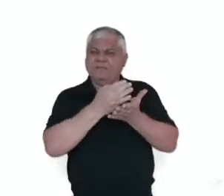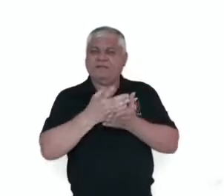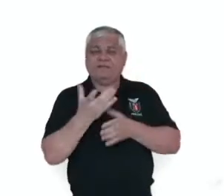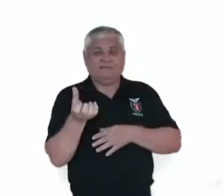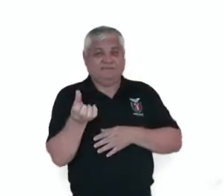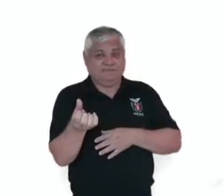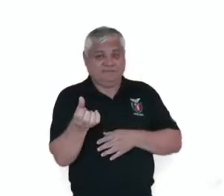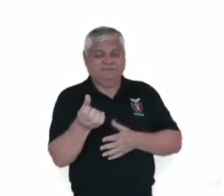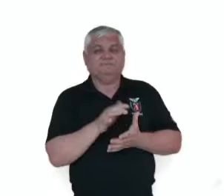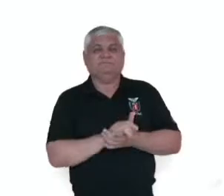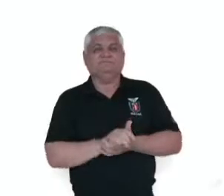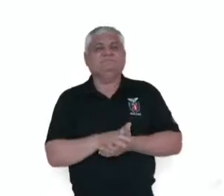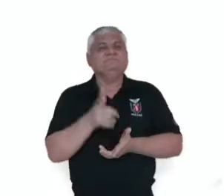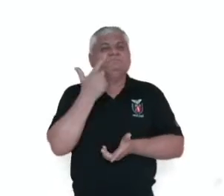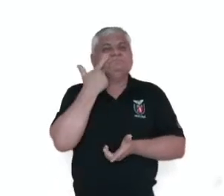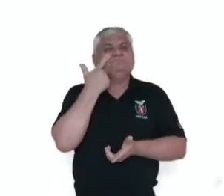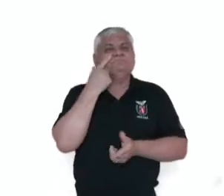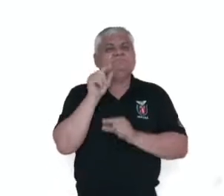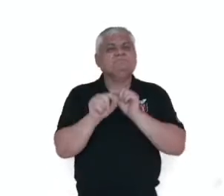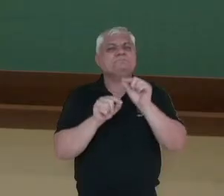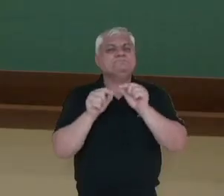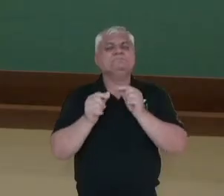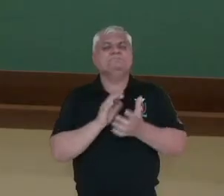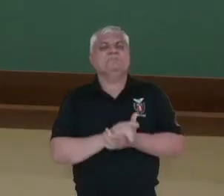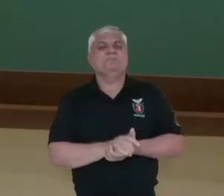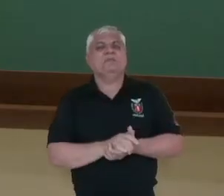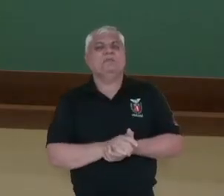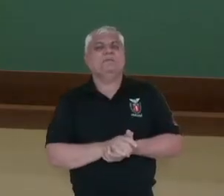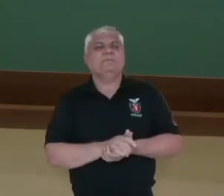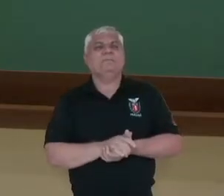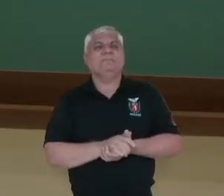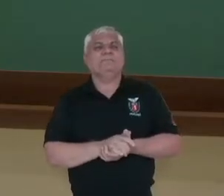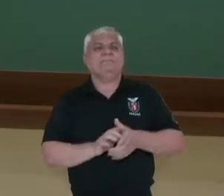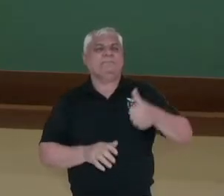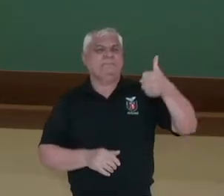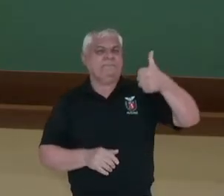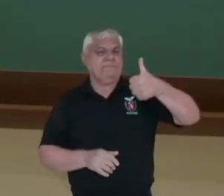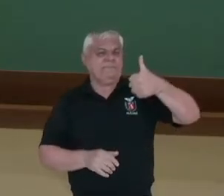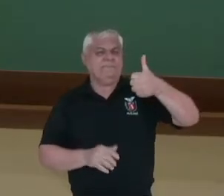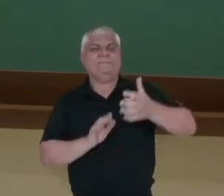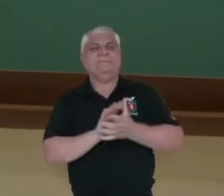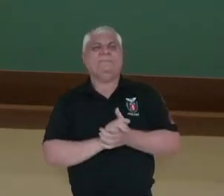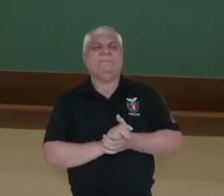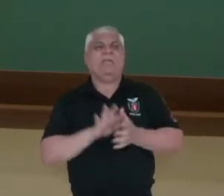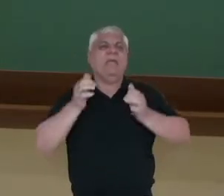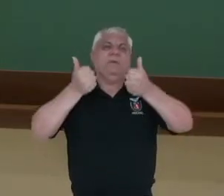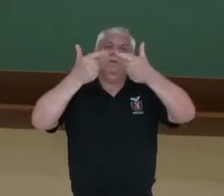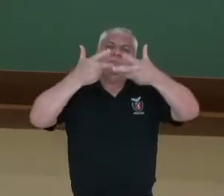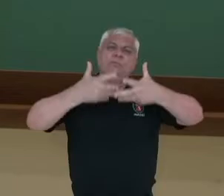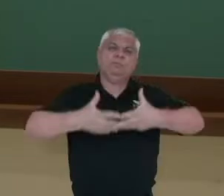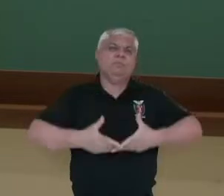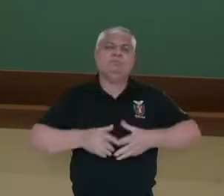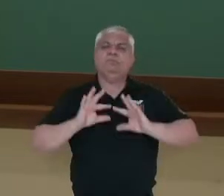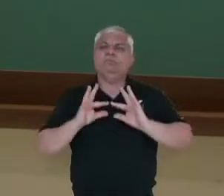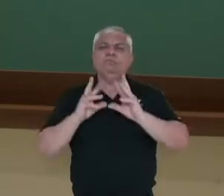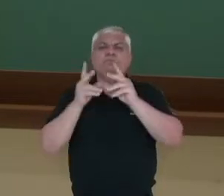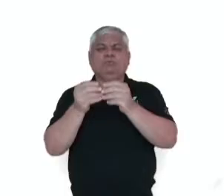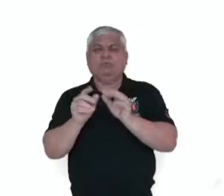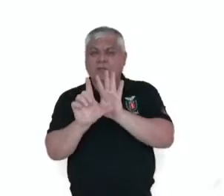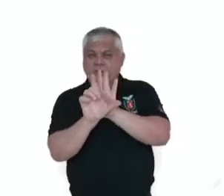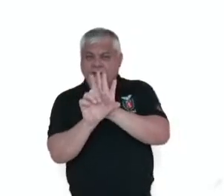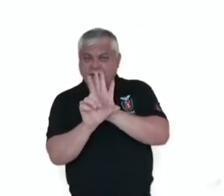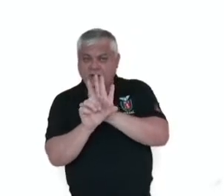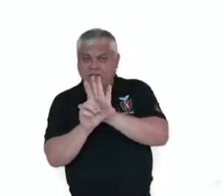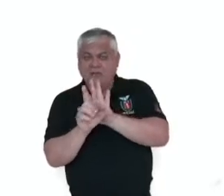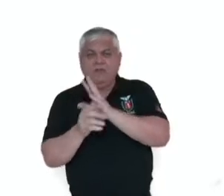distintas. Vamos ver a que essas partes se referem. A primeira parte discorre de forma geral sobre as leis e as